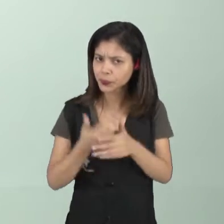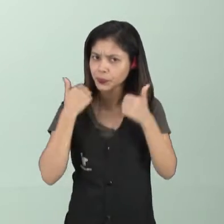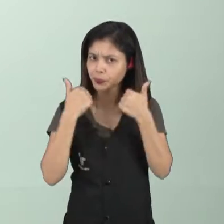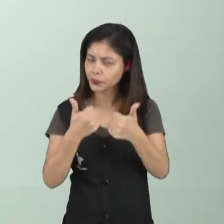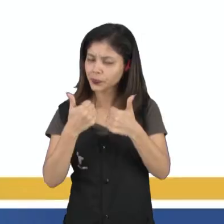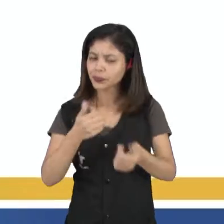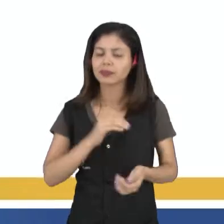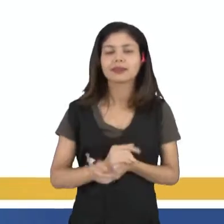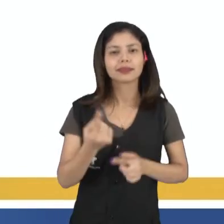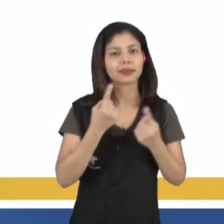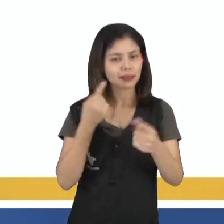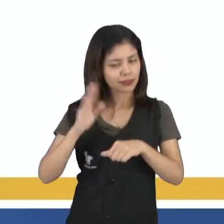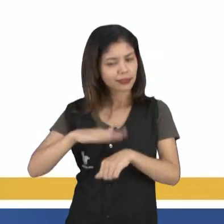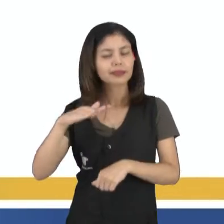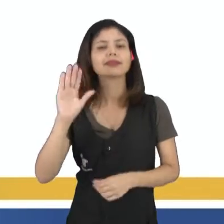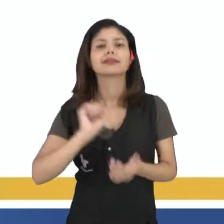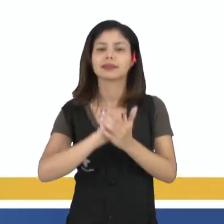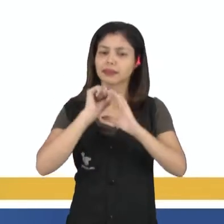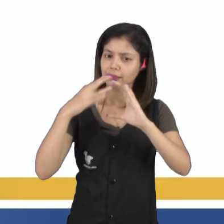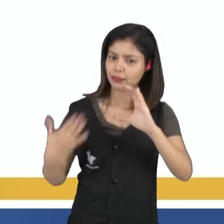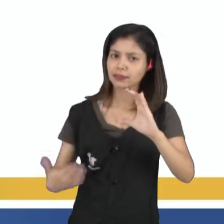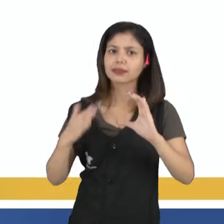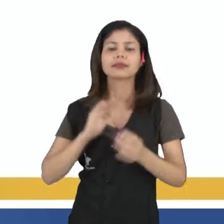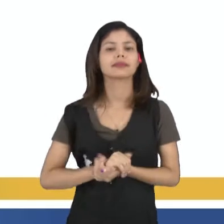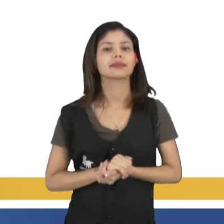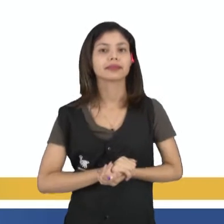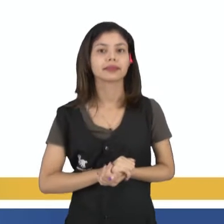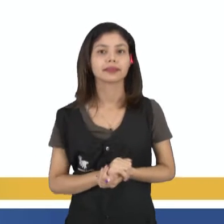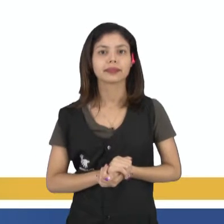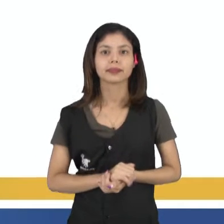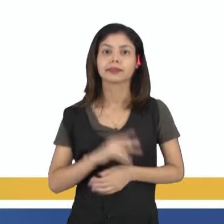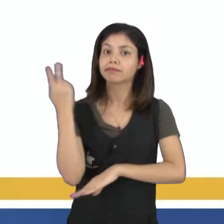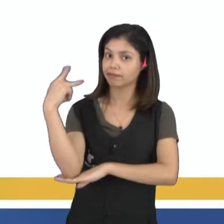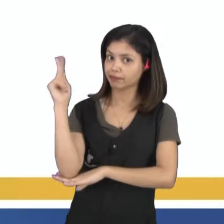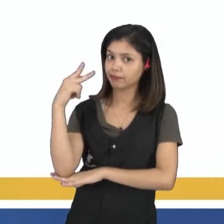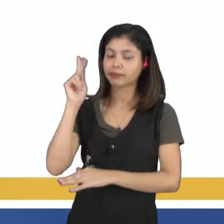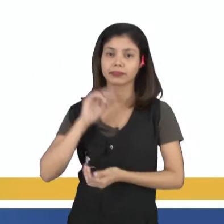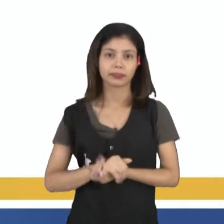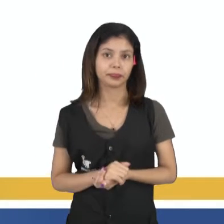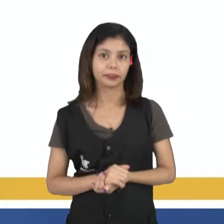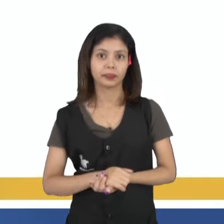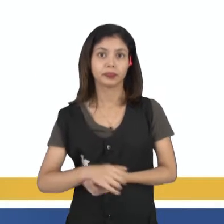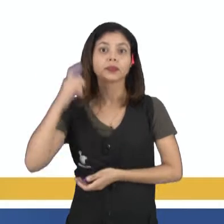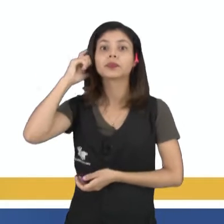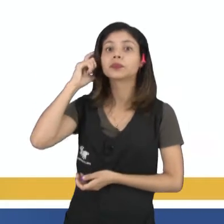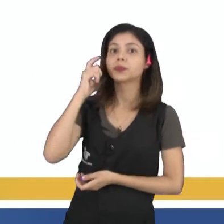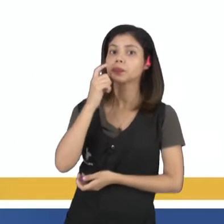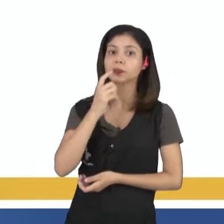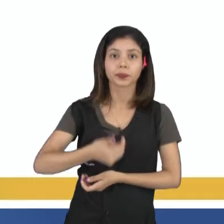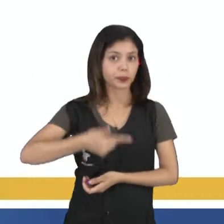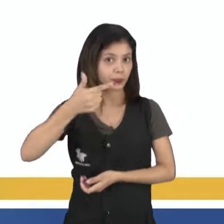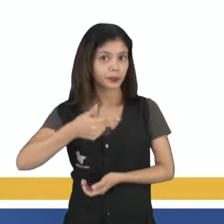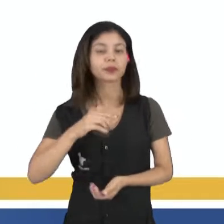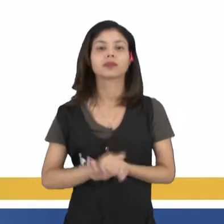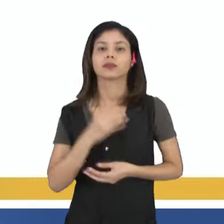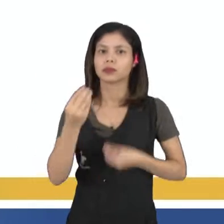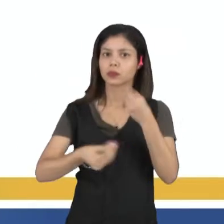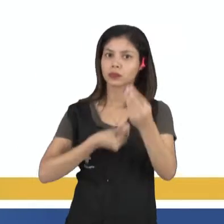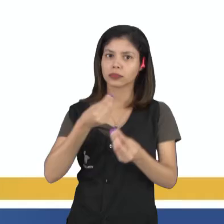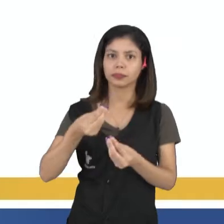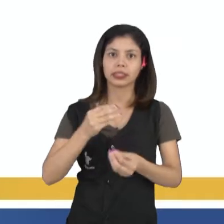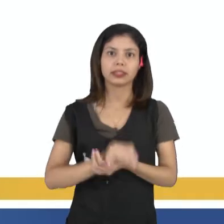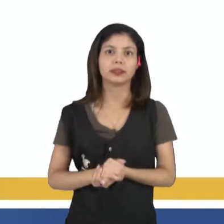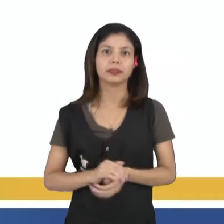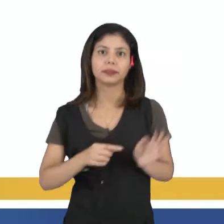ok pessoal vamos aí discutir mais características né nesse período onde Dom Pedro Segundo estava e como